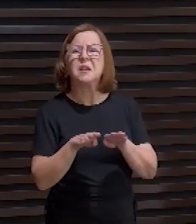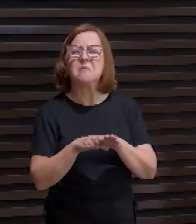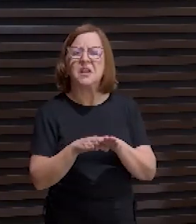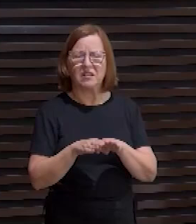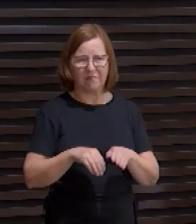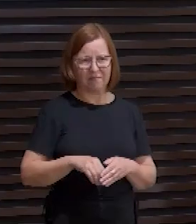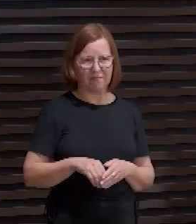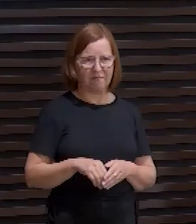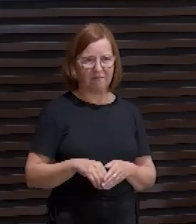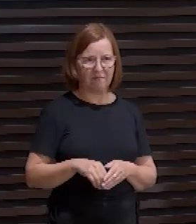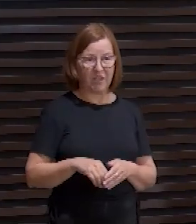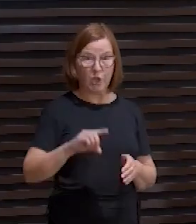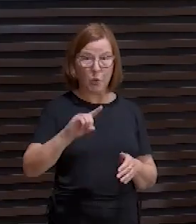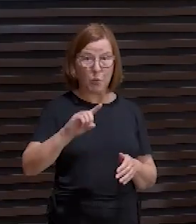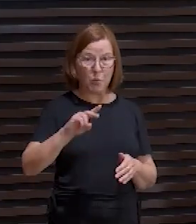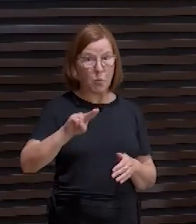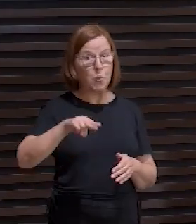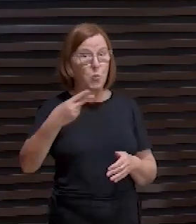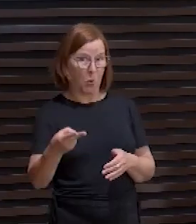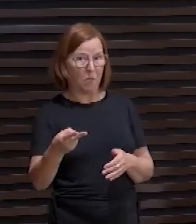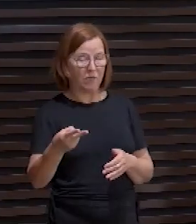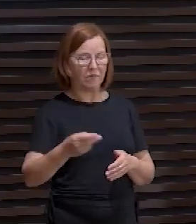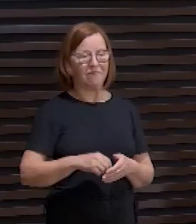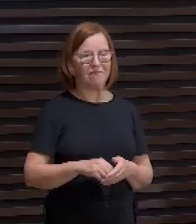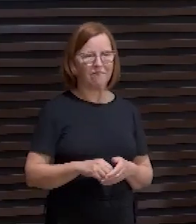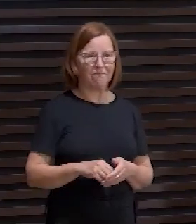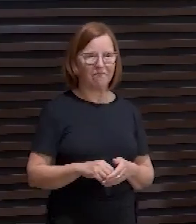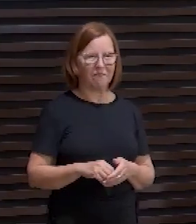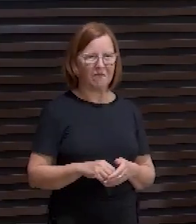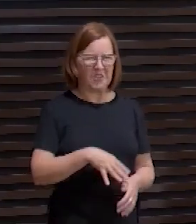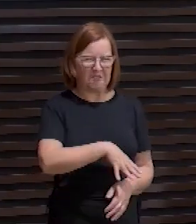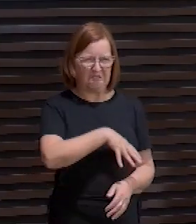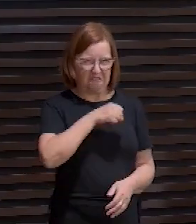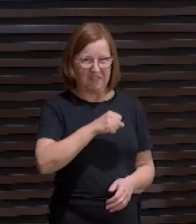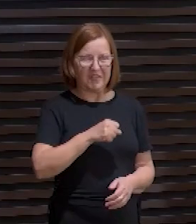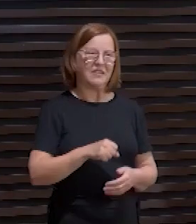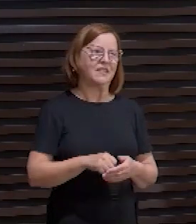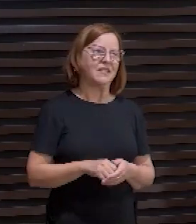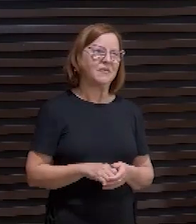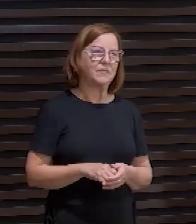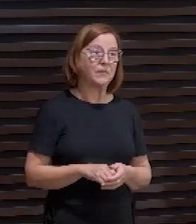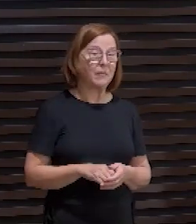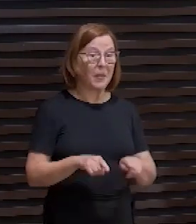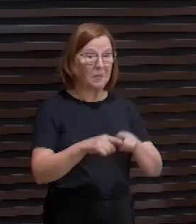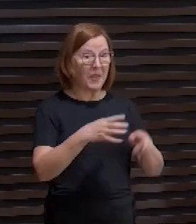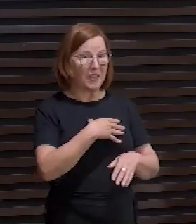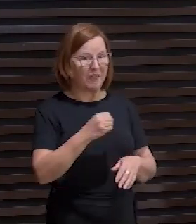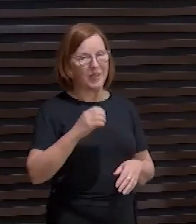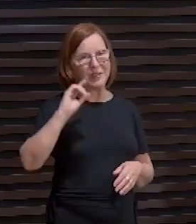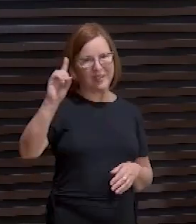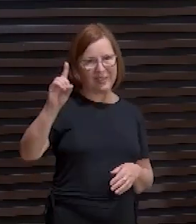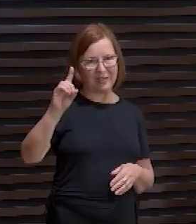2. E aí você vira num looping eterno de agressão. Os filhos de Deus precisam romper com